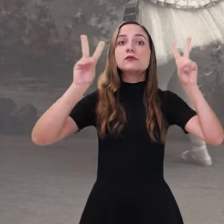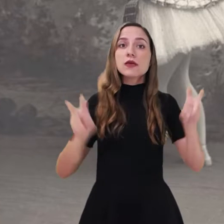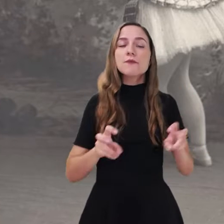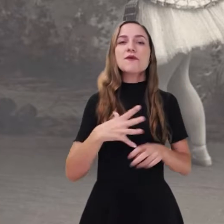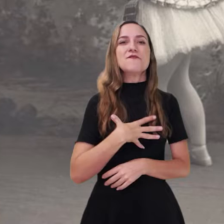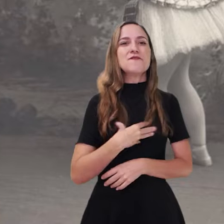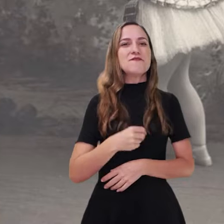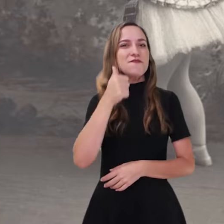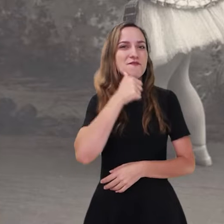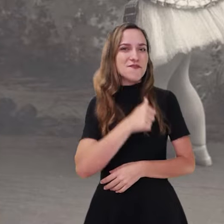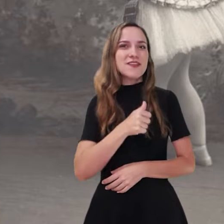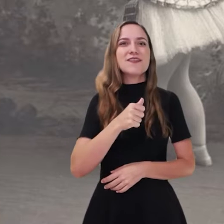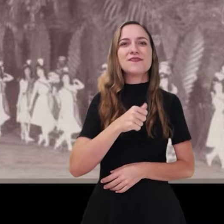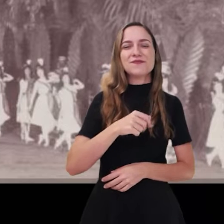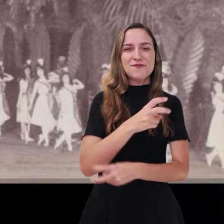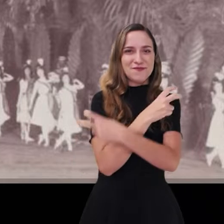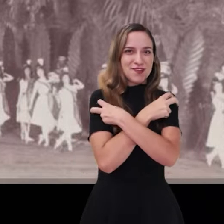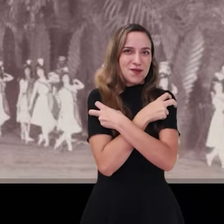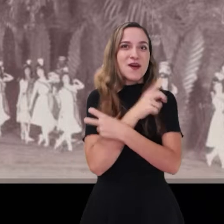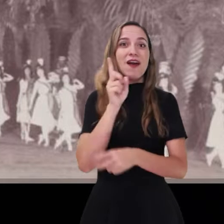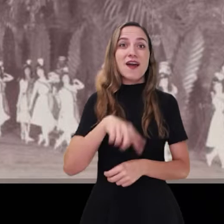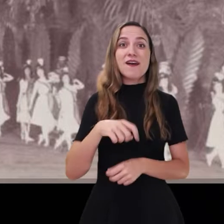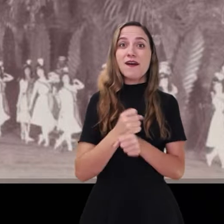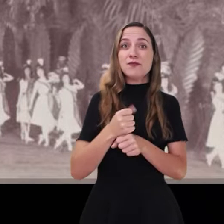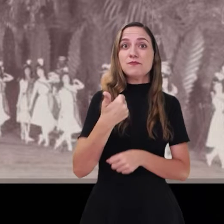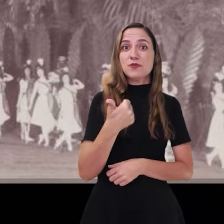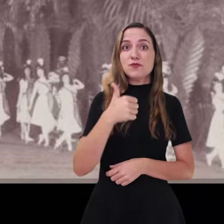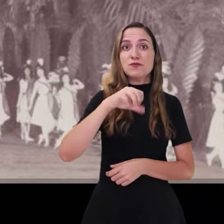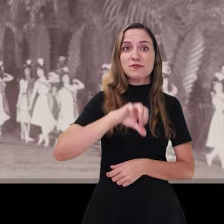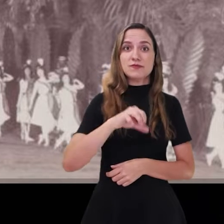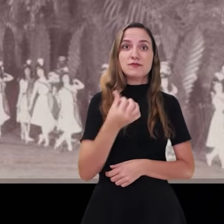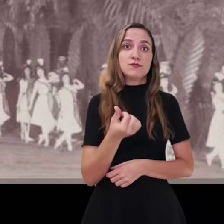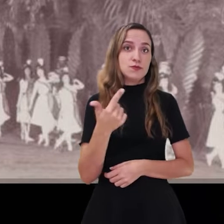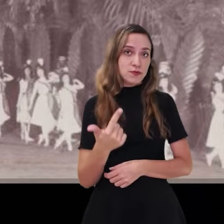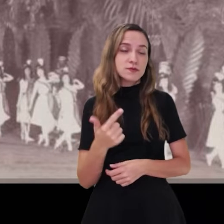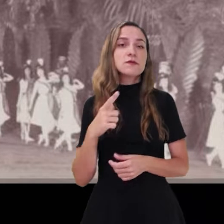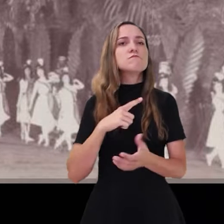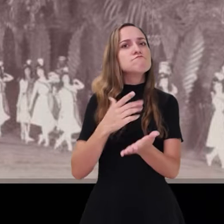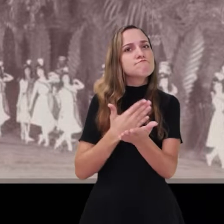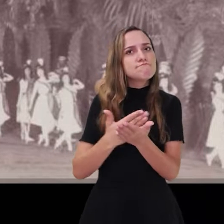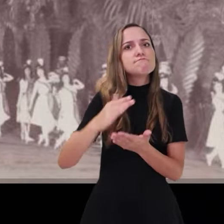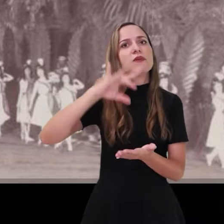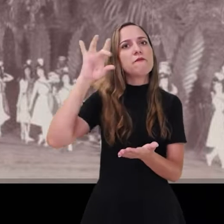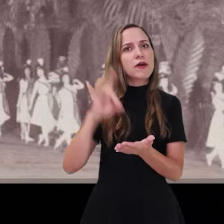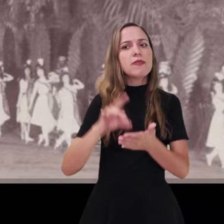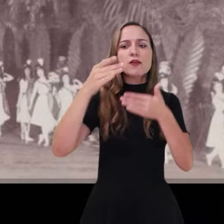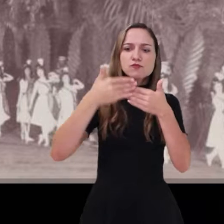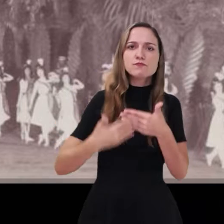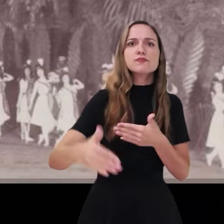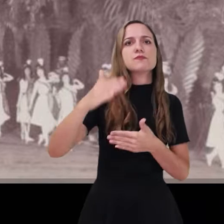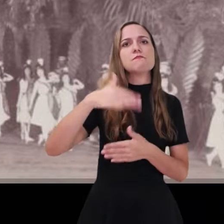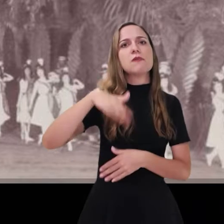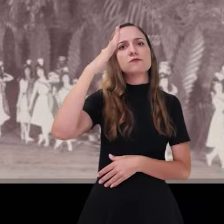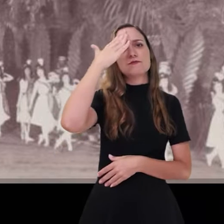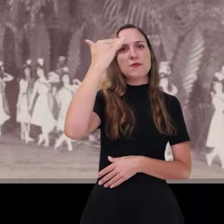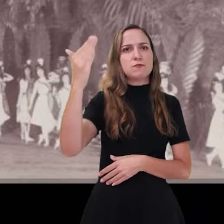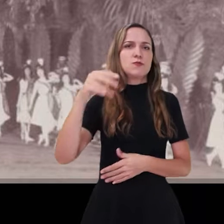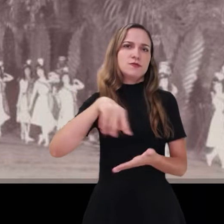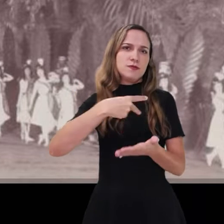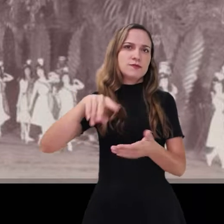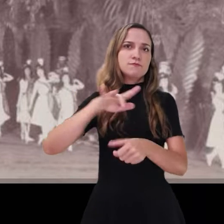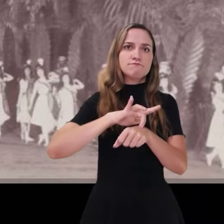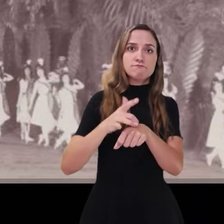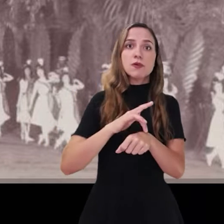de 1862. Ele inaugura um novo período na dança. O academicismo